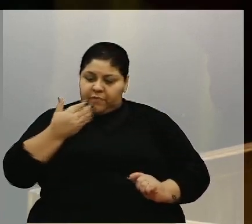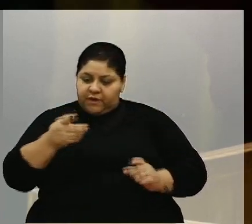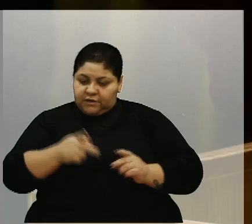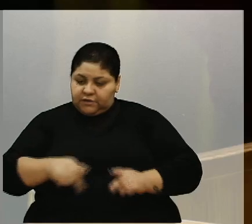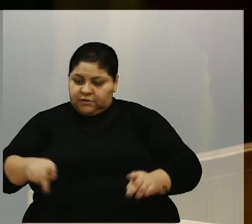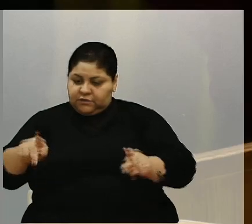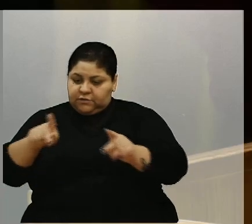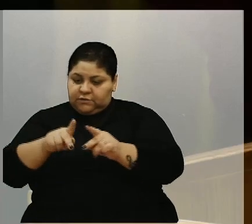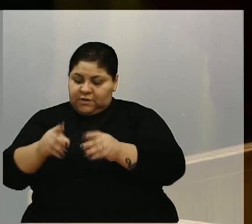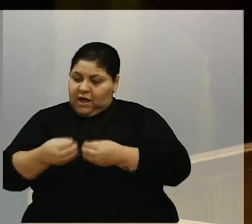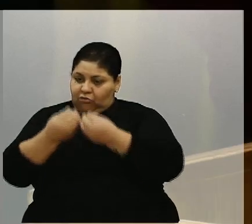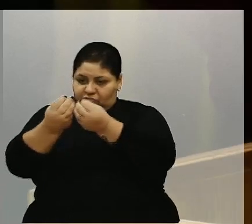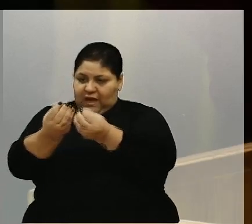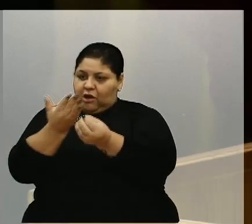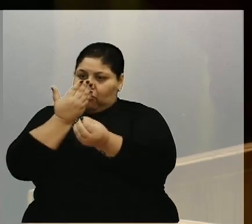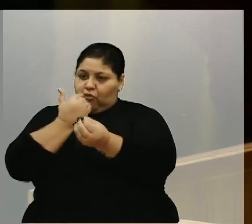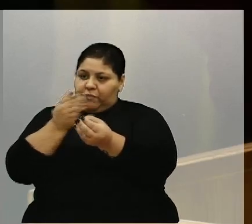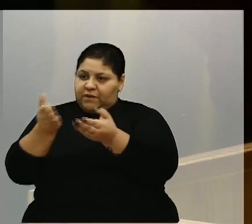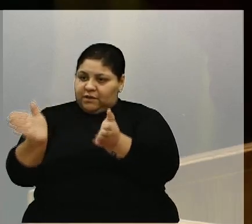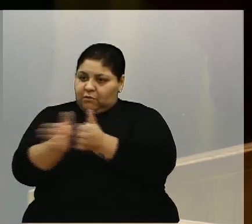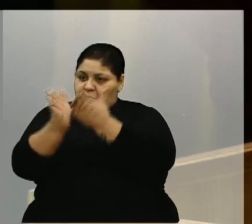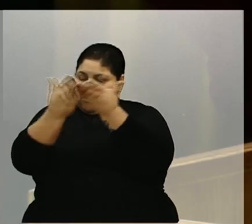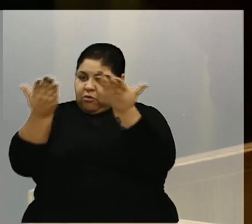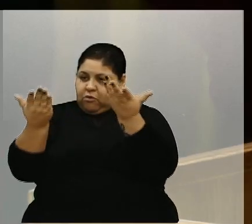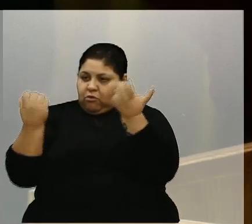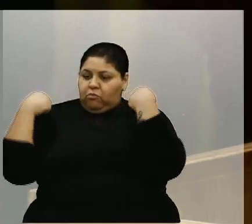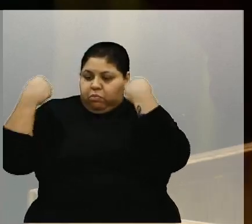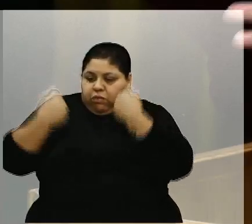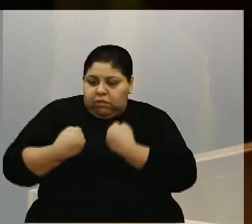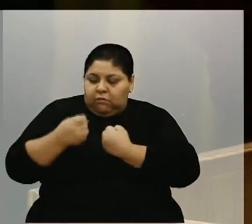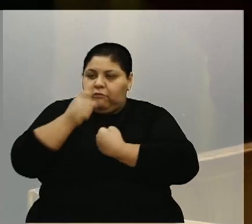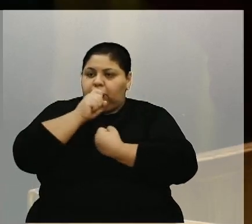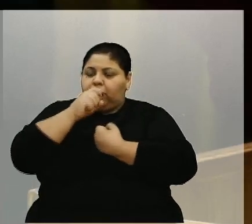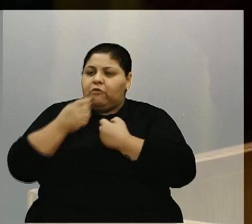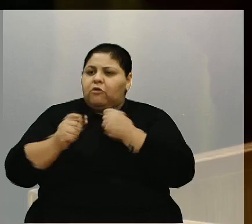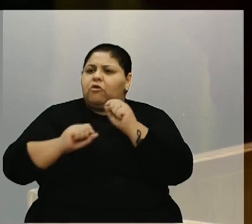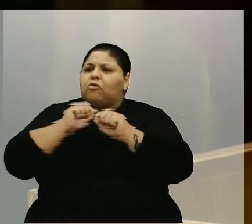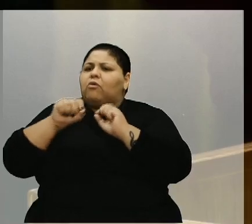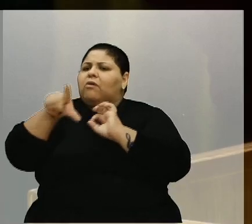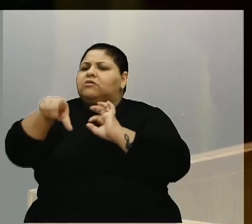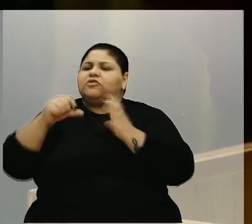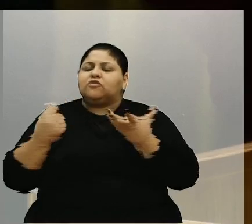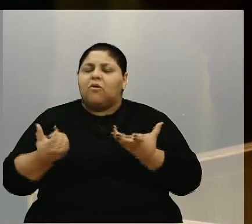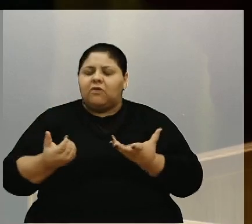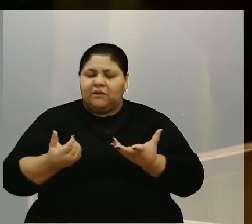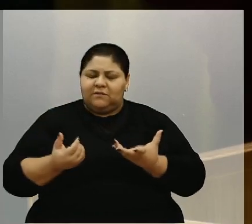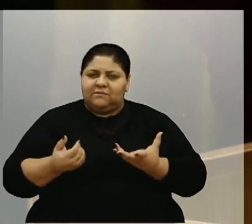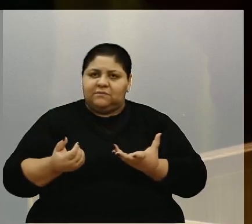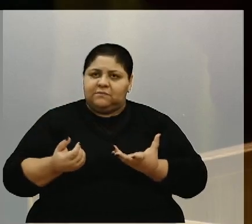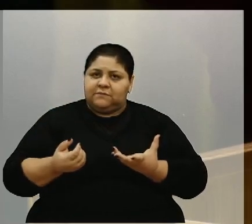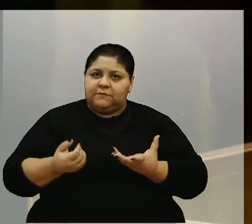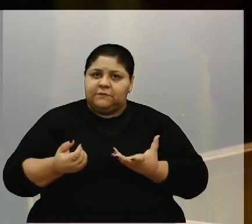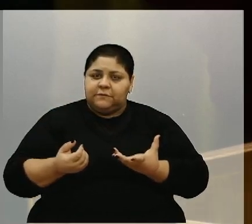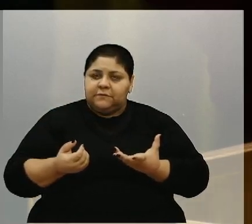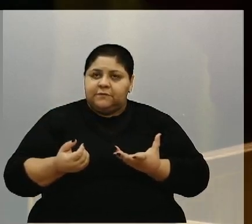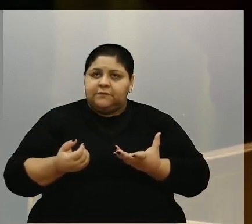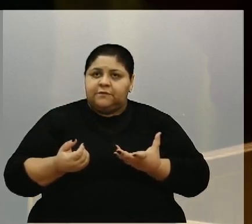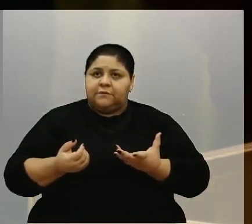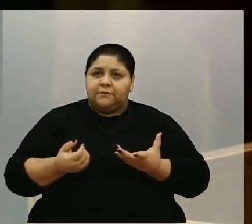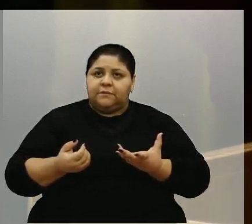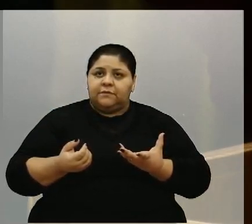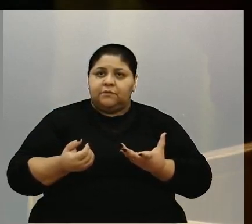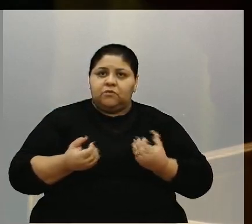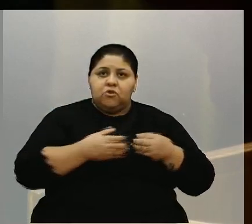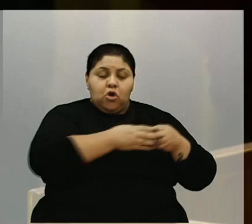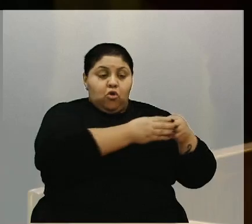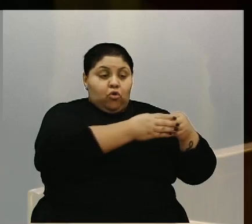não dar comida para os pobres, a não dar coberta para os pobres. E qual é a alternativa que a gente apresenta? O Comitê